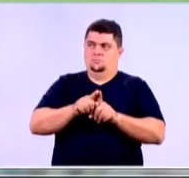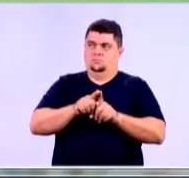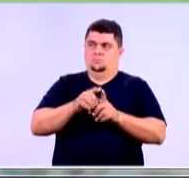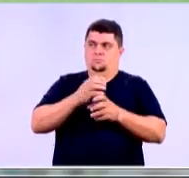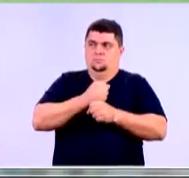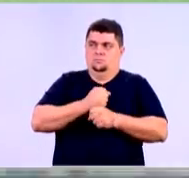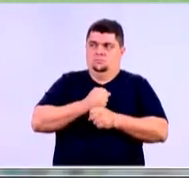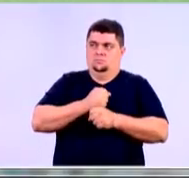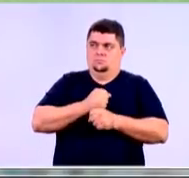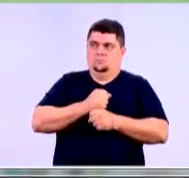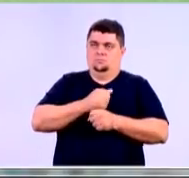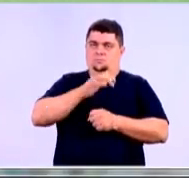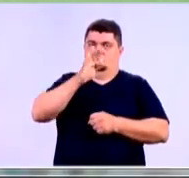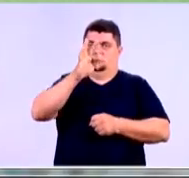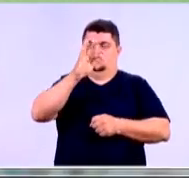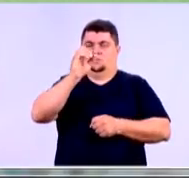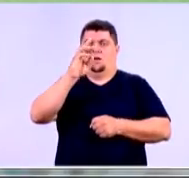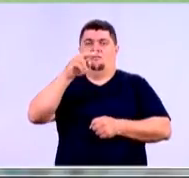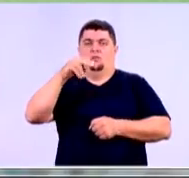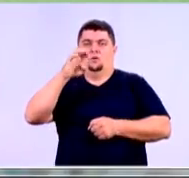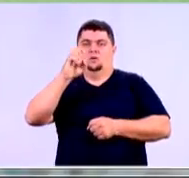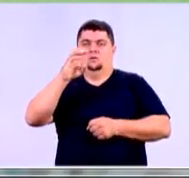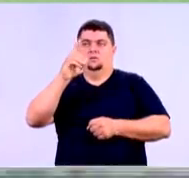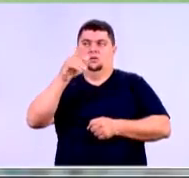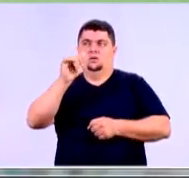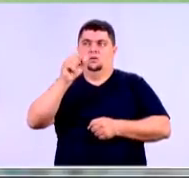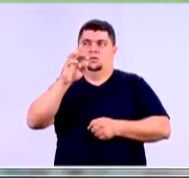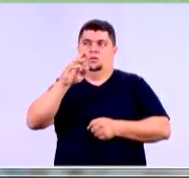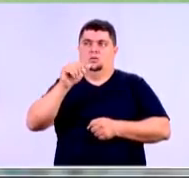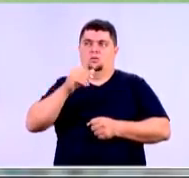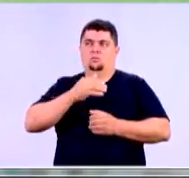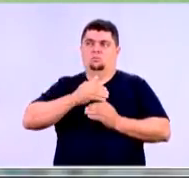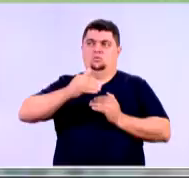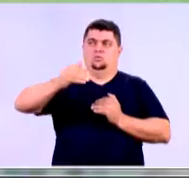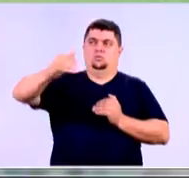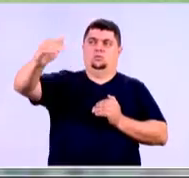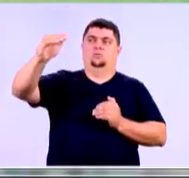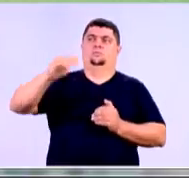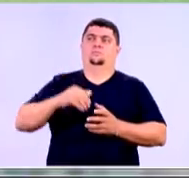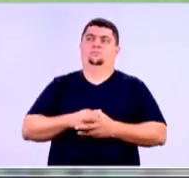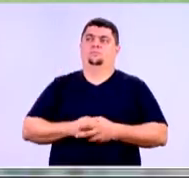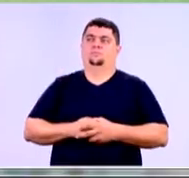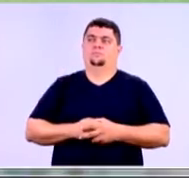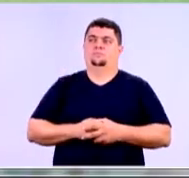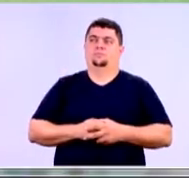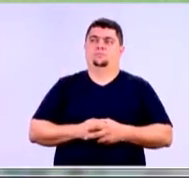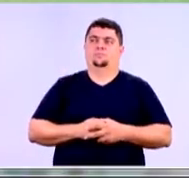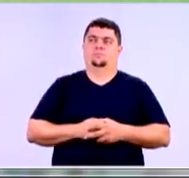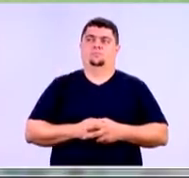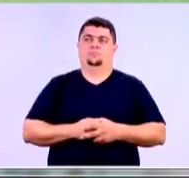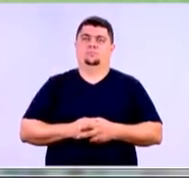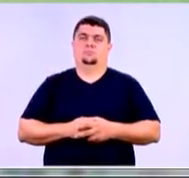mais fornecedores de longo prazo.